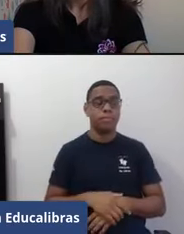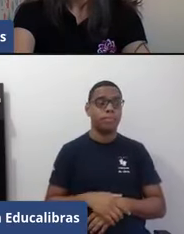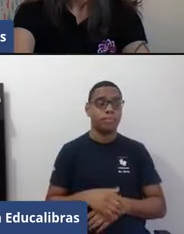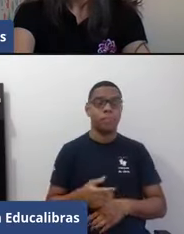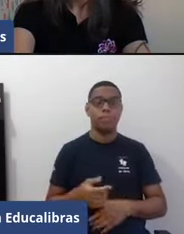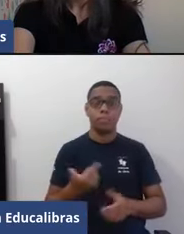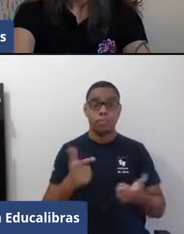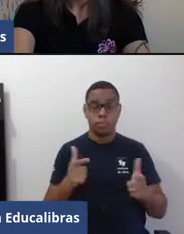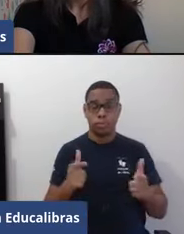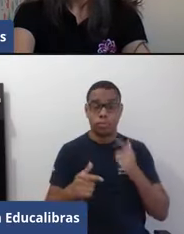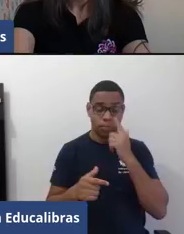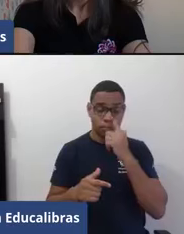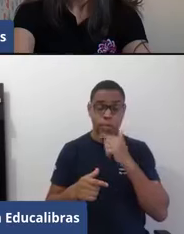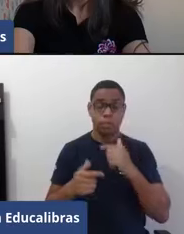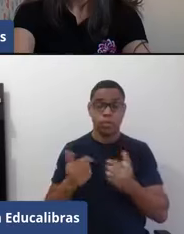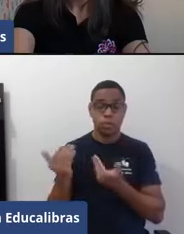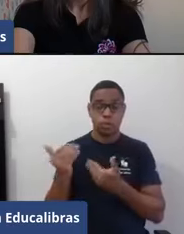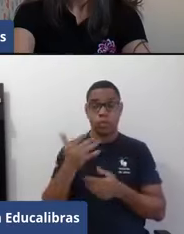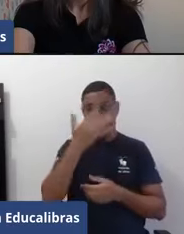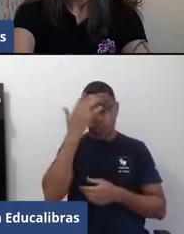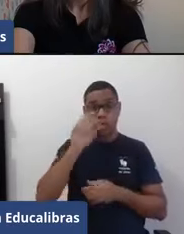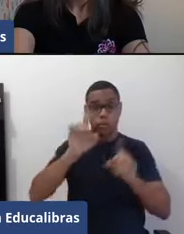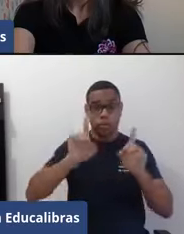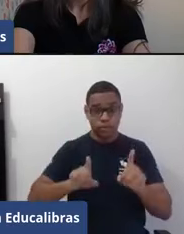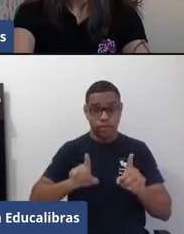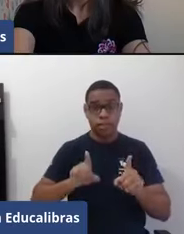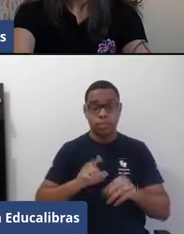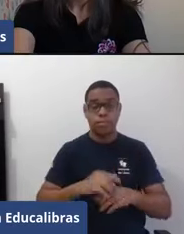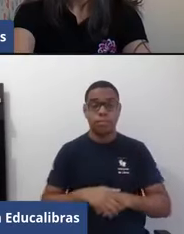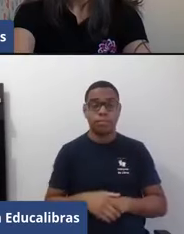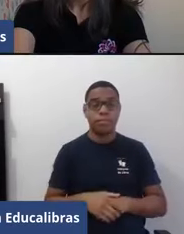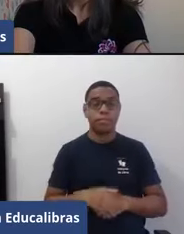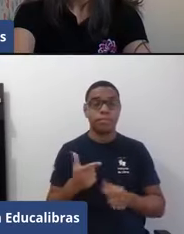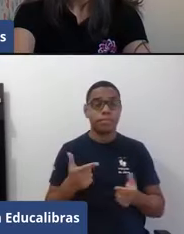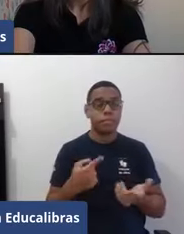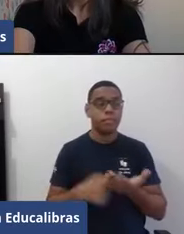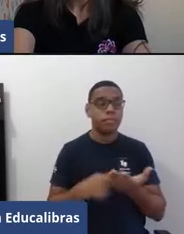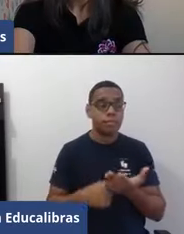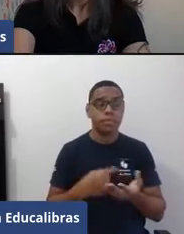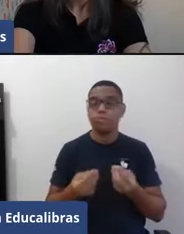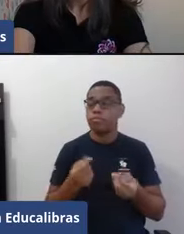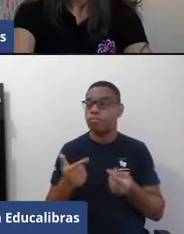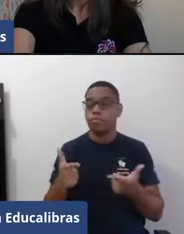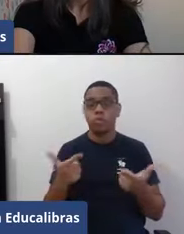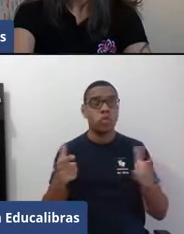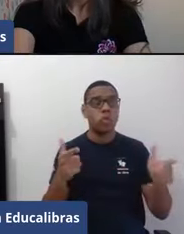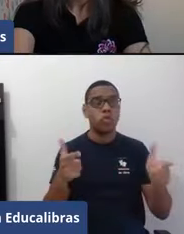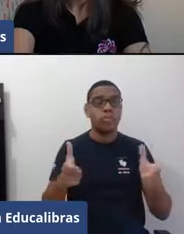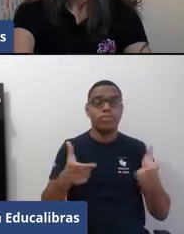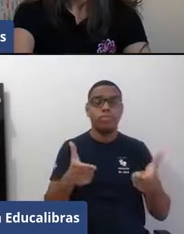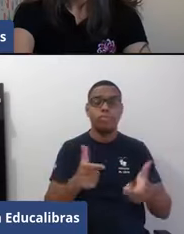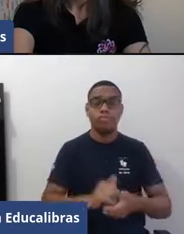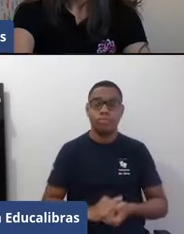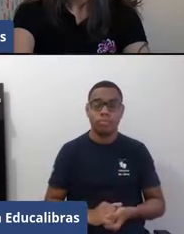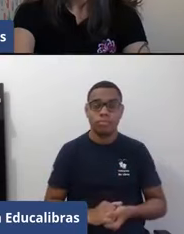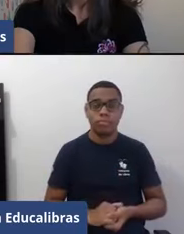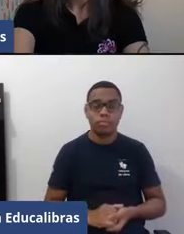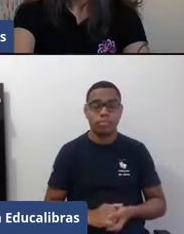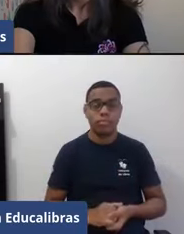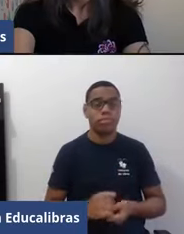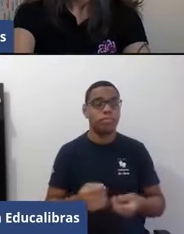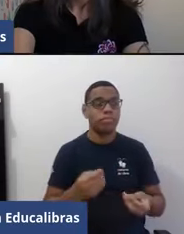outras jovens com deficiência múltipla, elas não fazem, não se fazem na escola, elas não têm um local, se